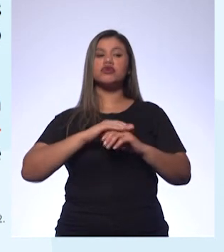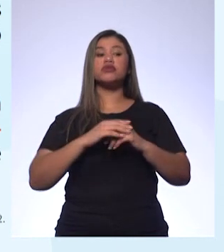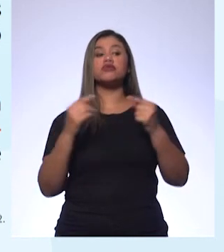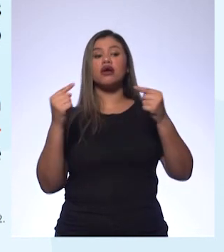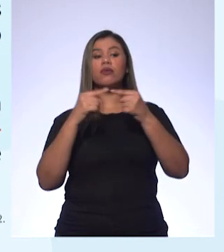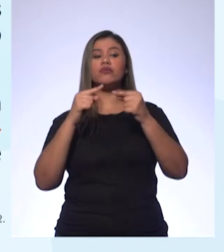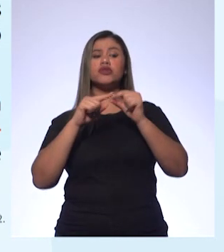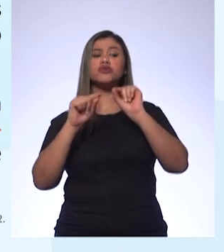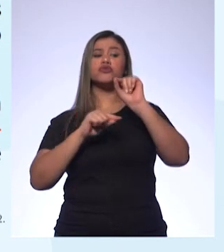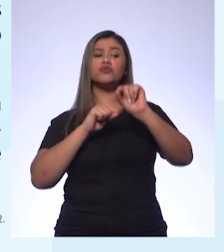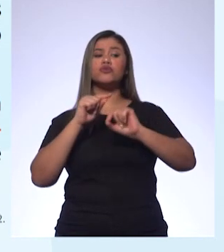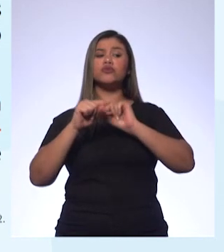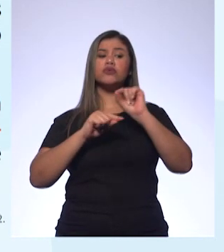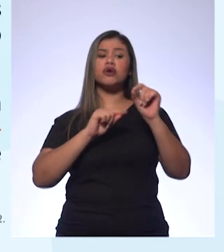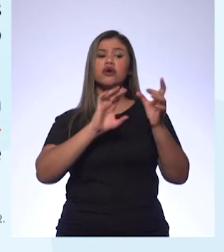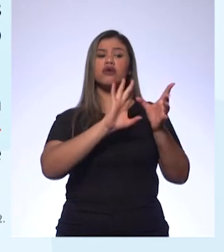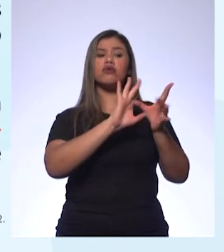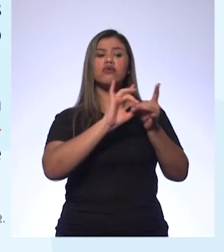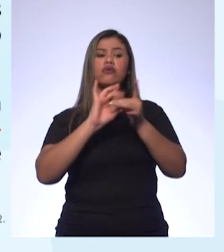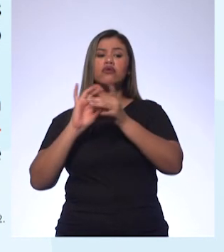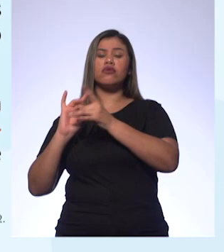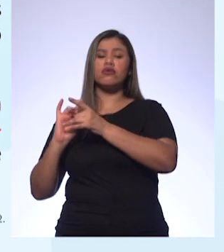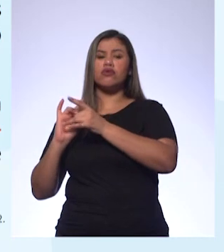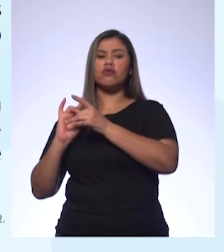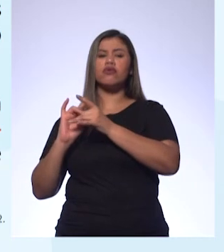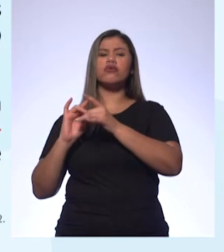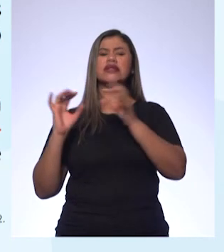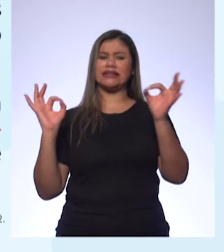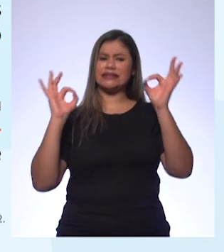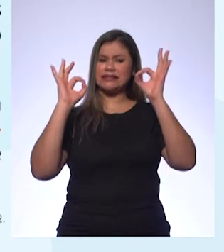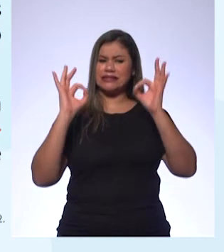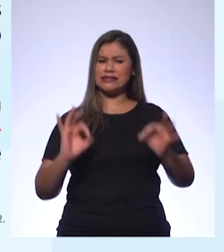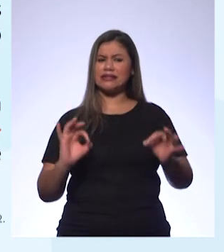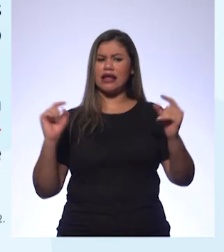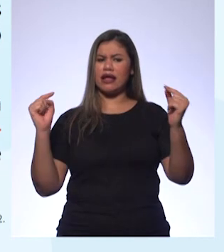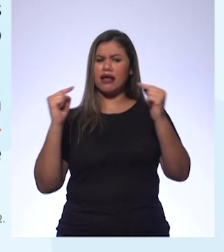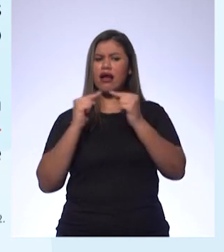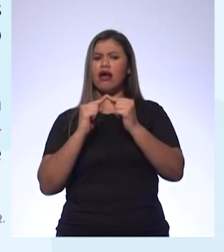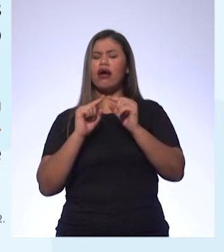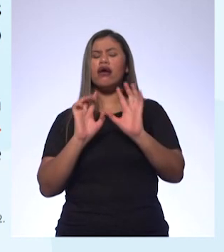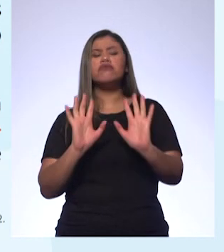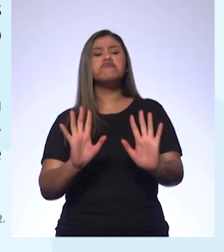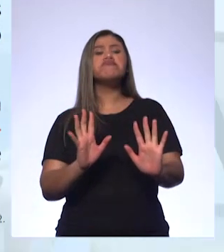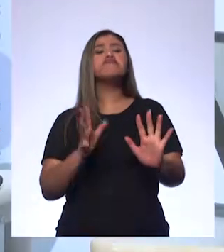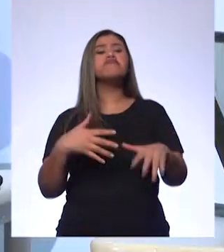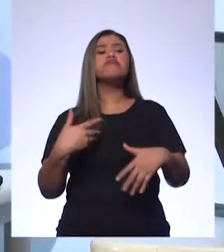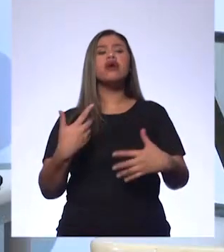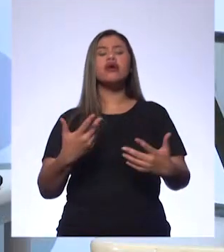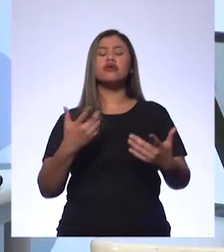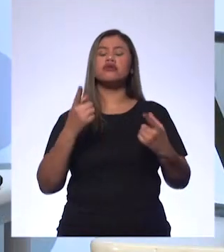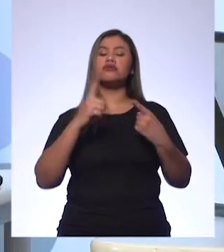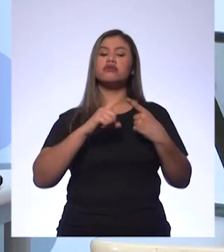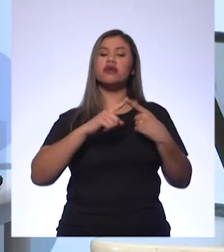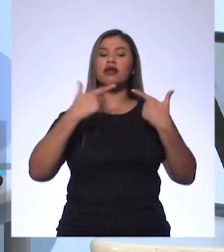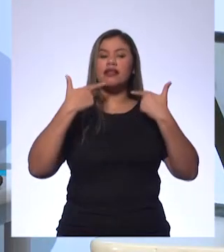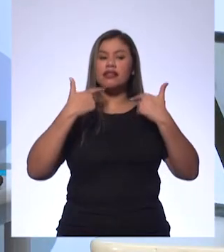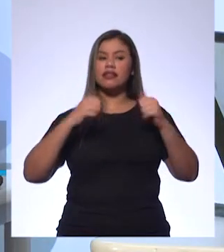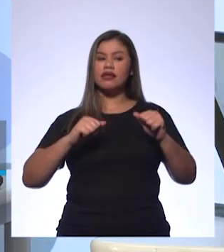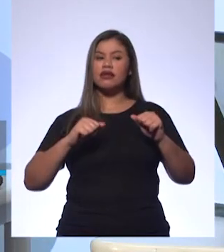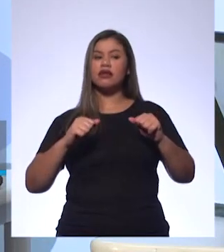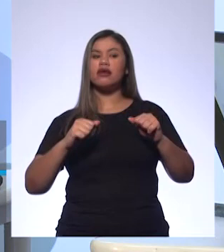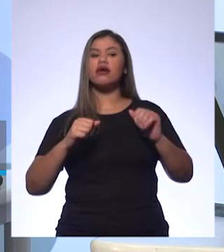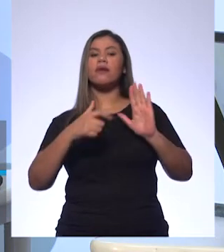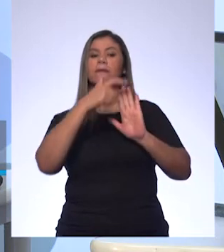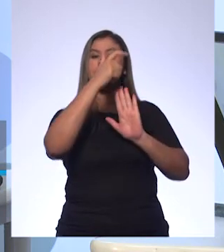de acordo com o contexto de produção desse texto? Por quê? Então, nós temos a língua que varia lá entre